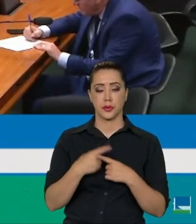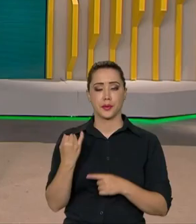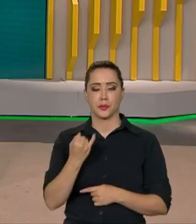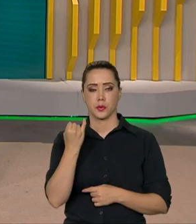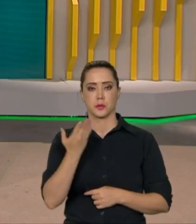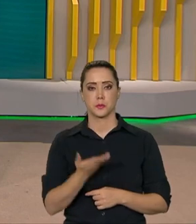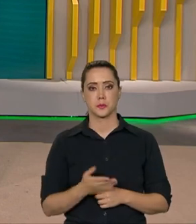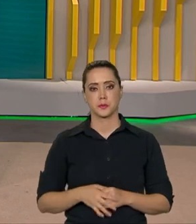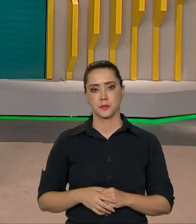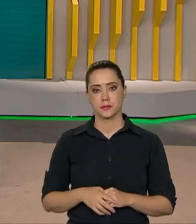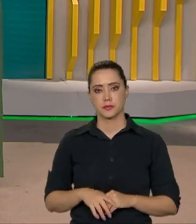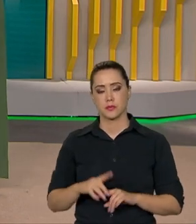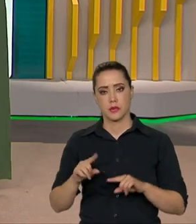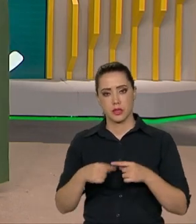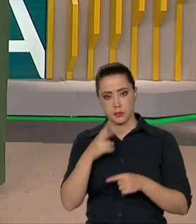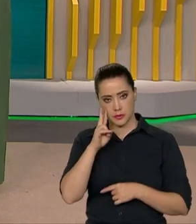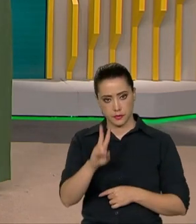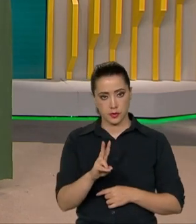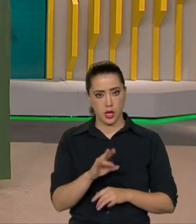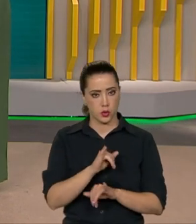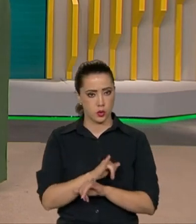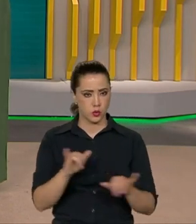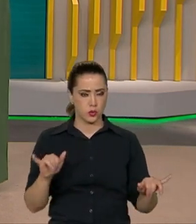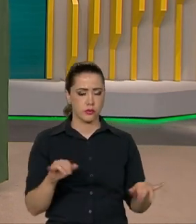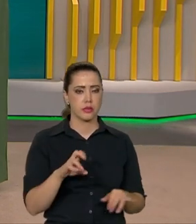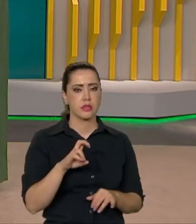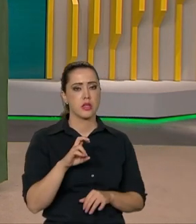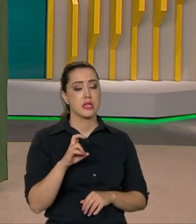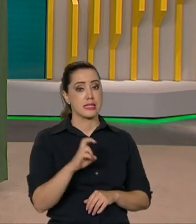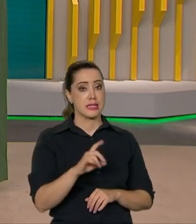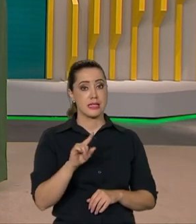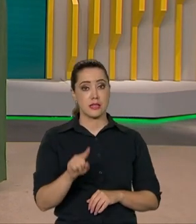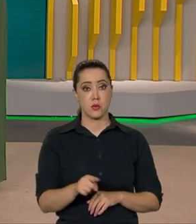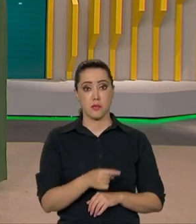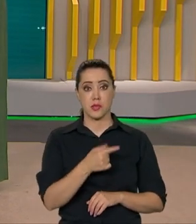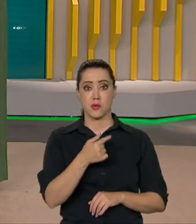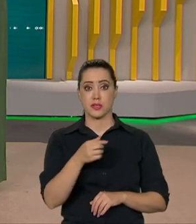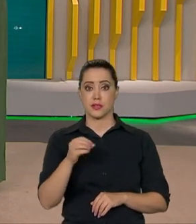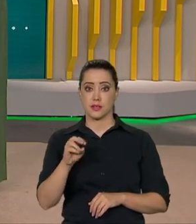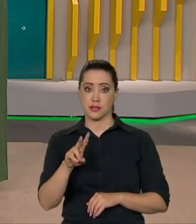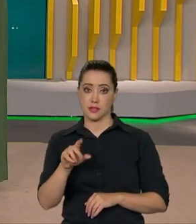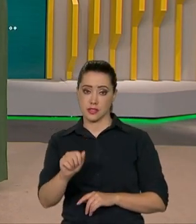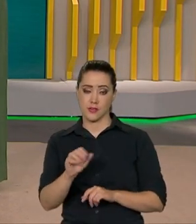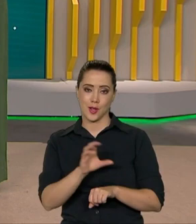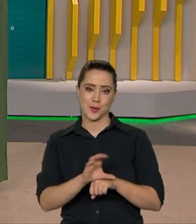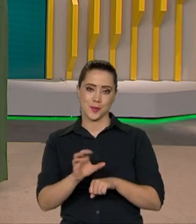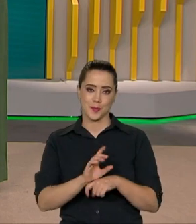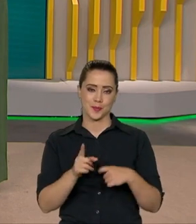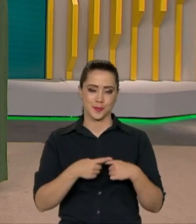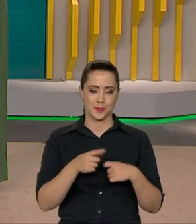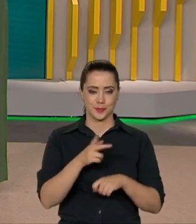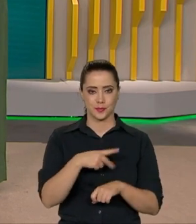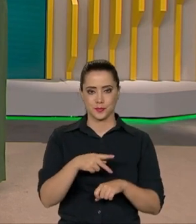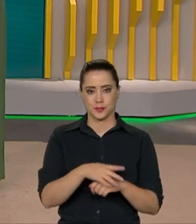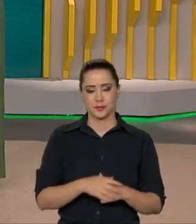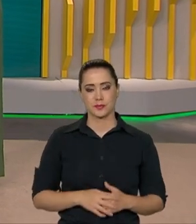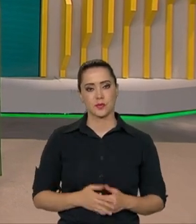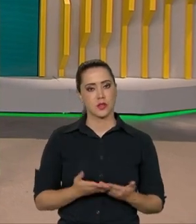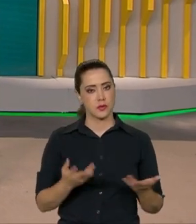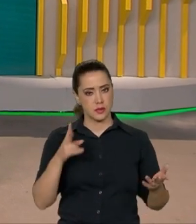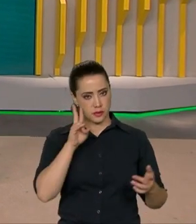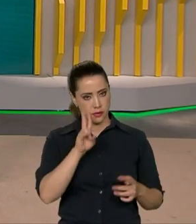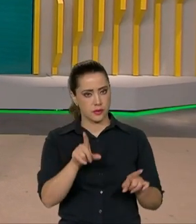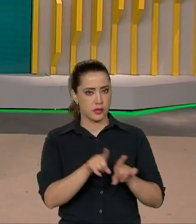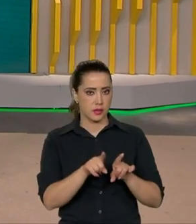importante. A seguir, anunciadas novas 5.700 vagas em cursos de medicina no país. E você vai